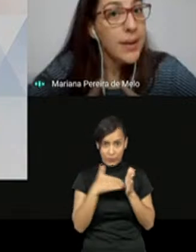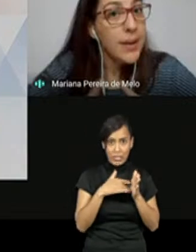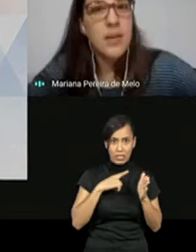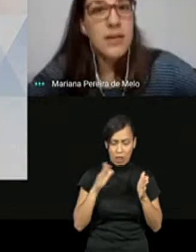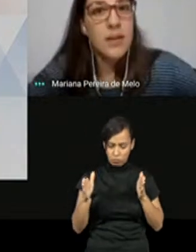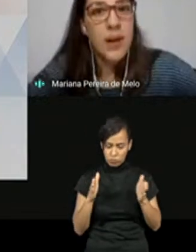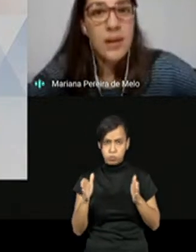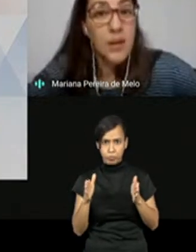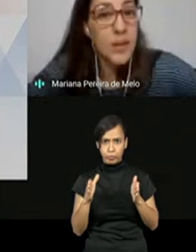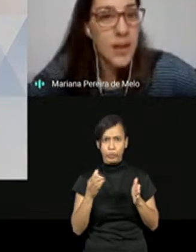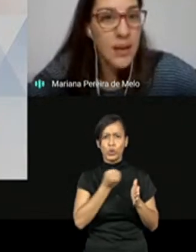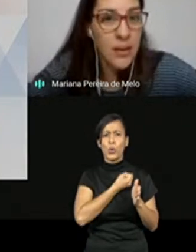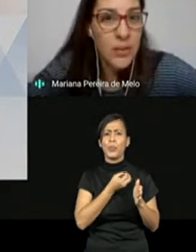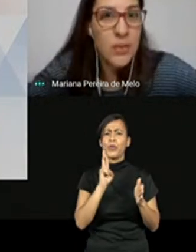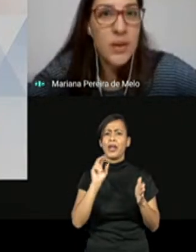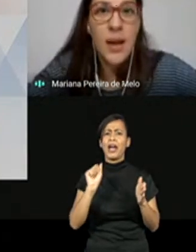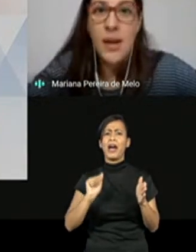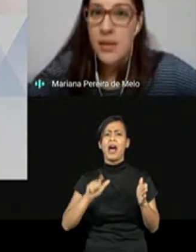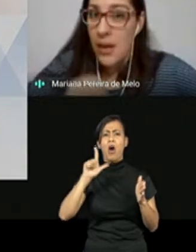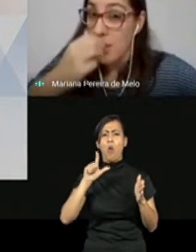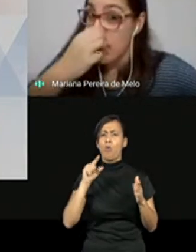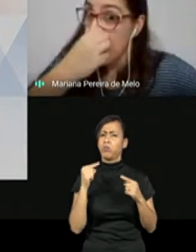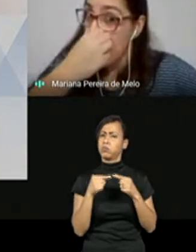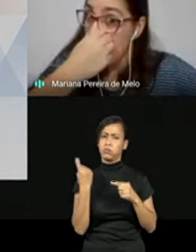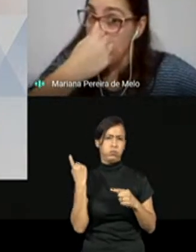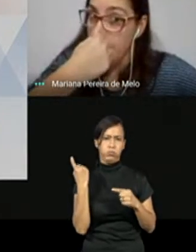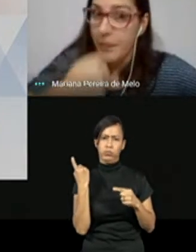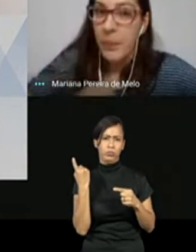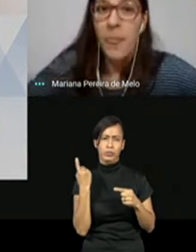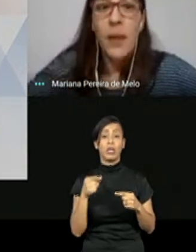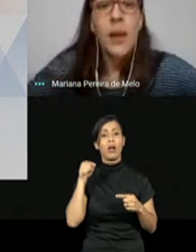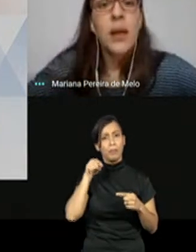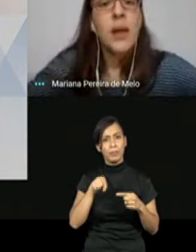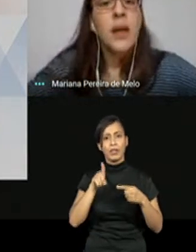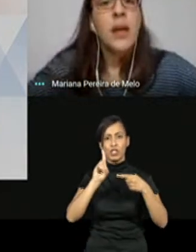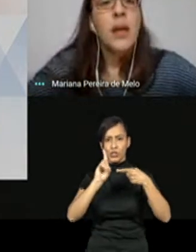dos reais, né? Não está dentro dos reais, é uma discreta.